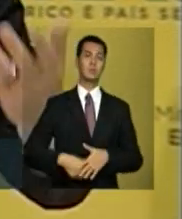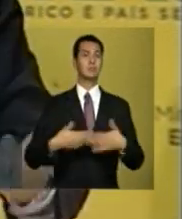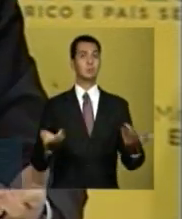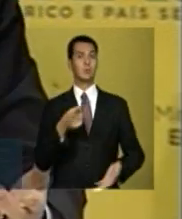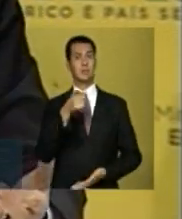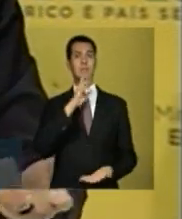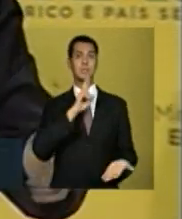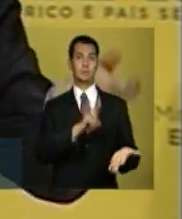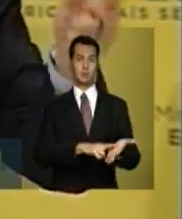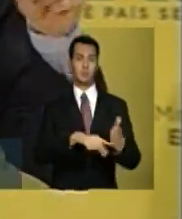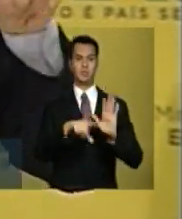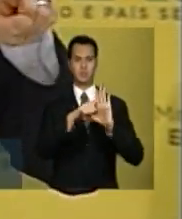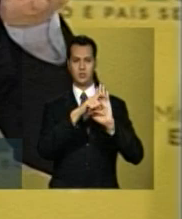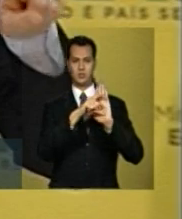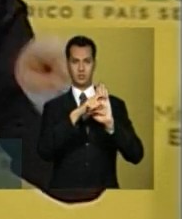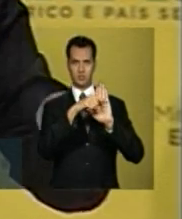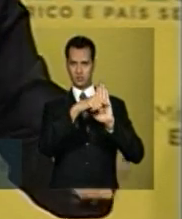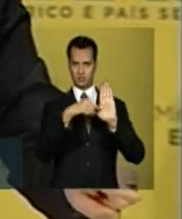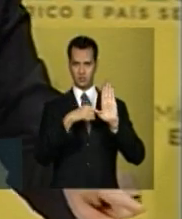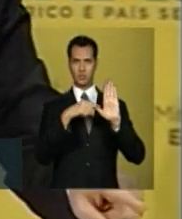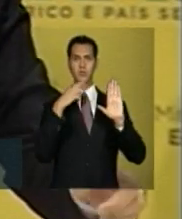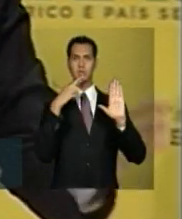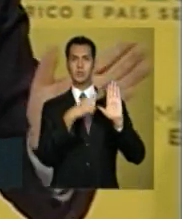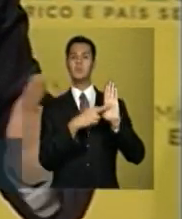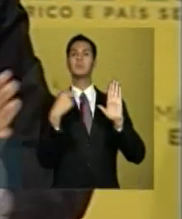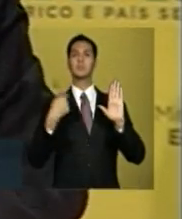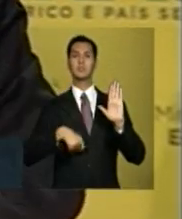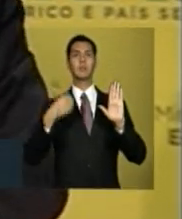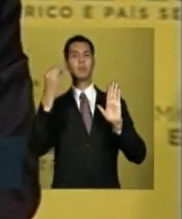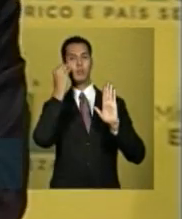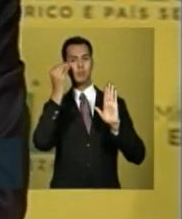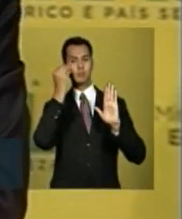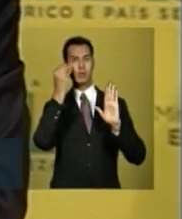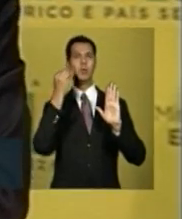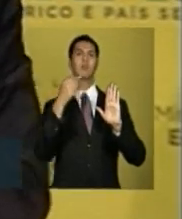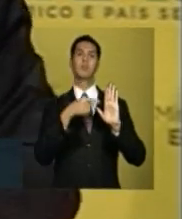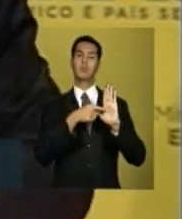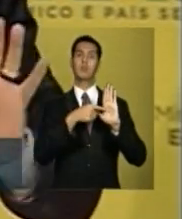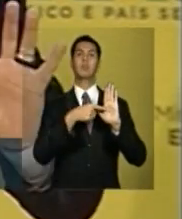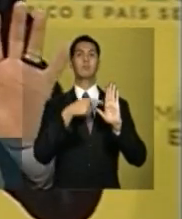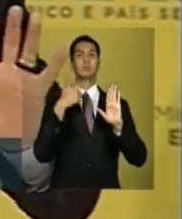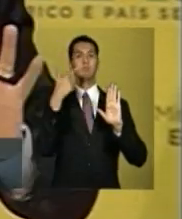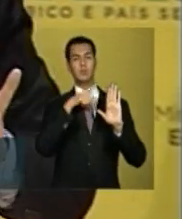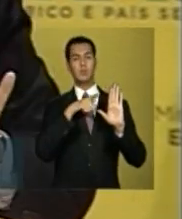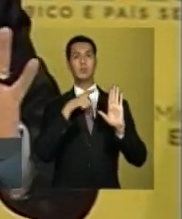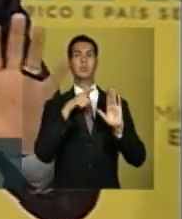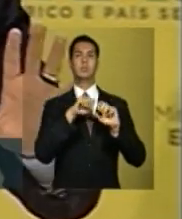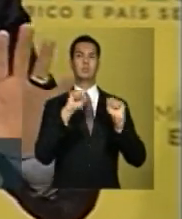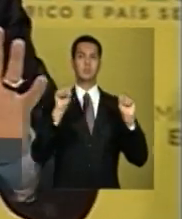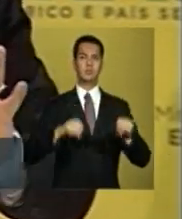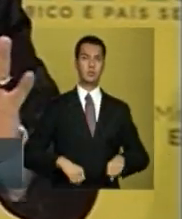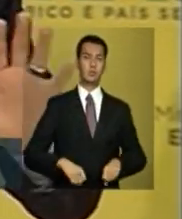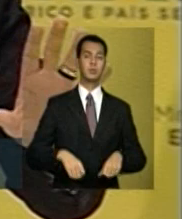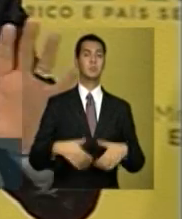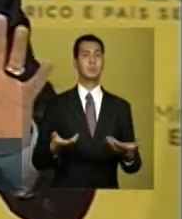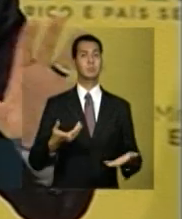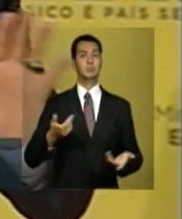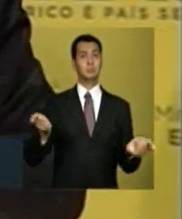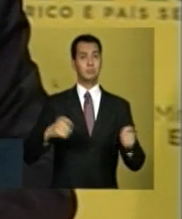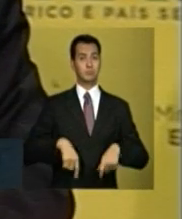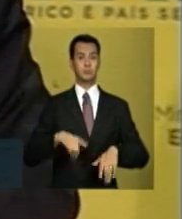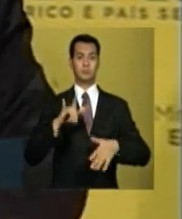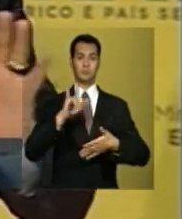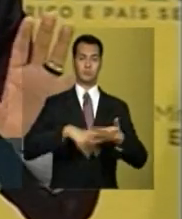só elaborar o item mas você precisa pré-testar o item para ele ter validade no sistema para que eu possa fazer exames que são